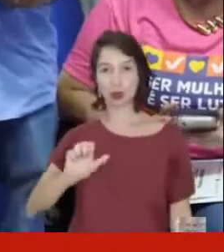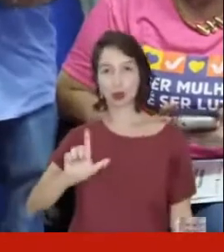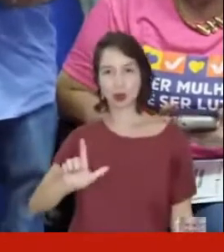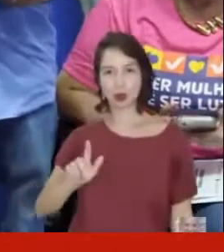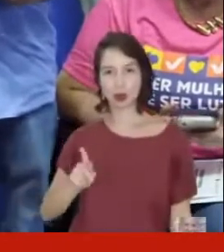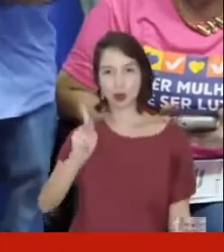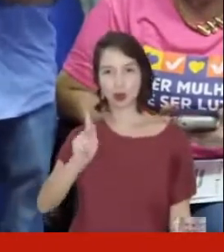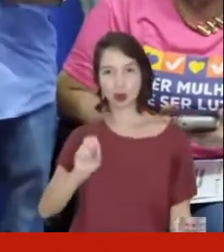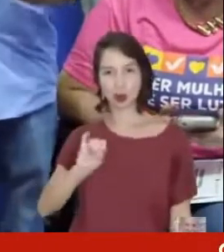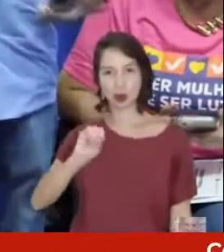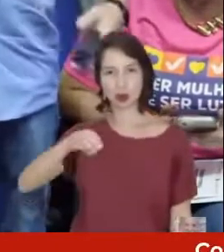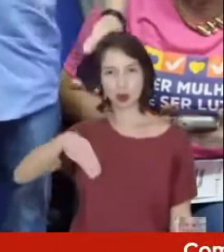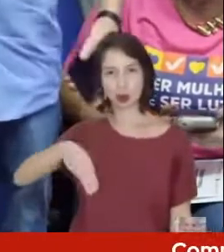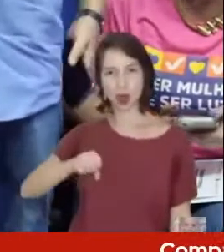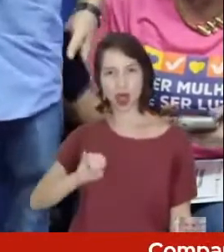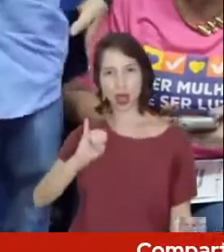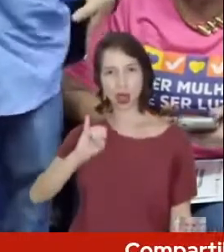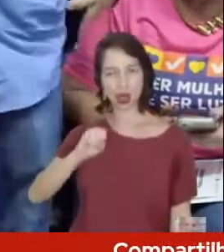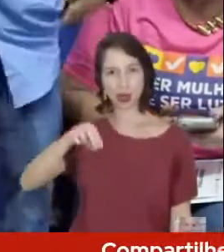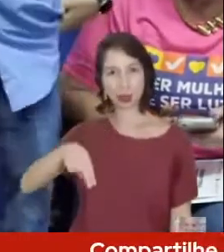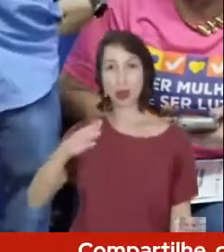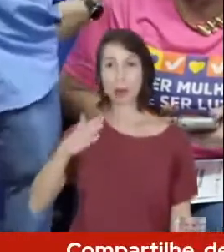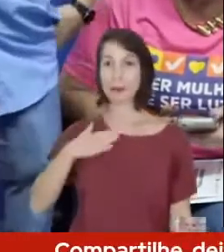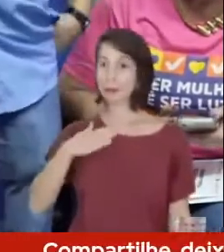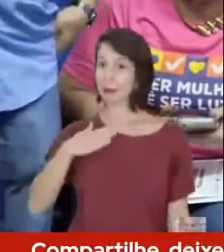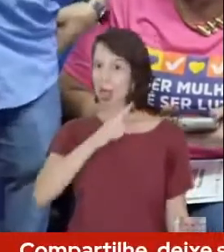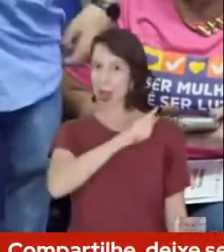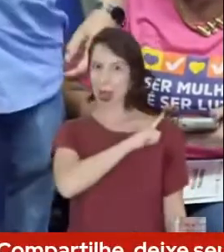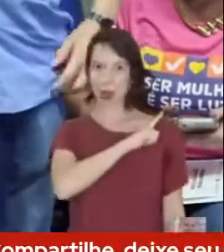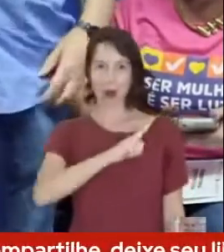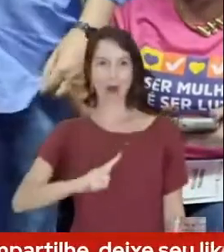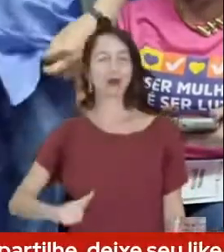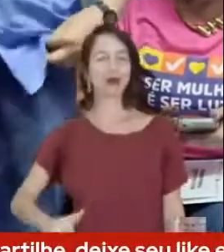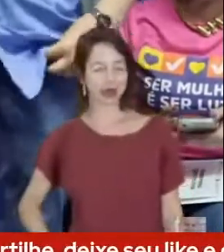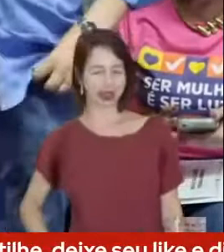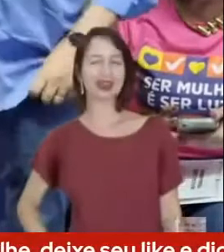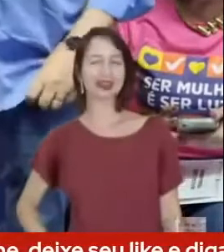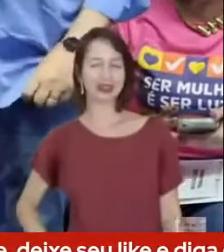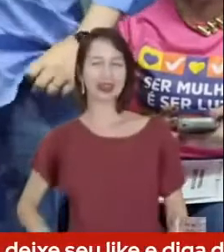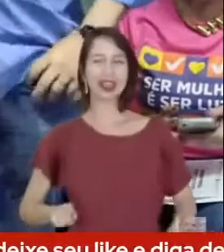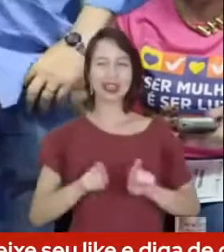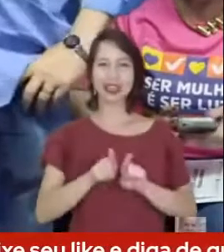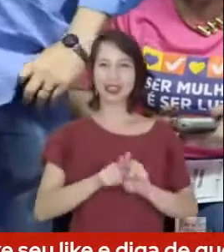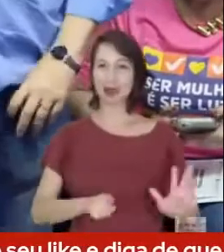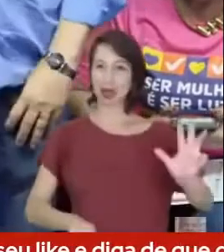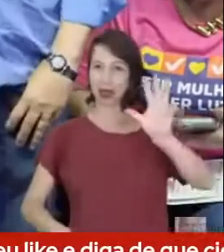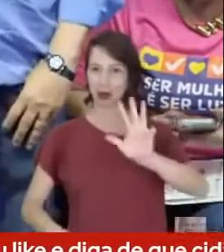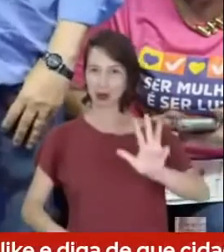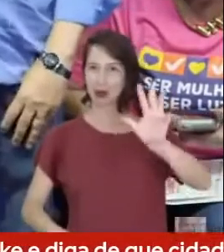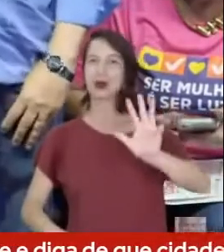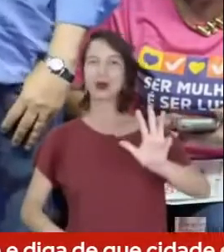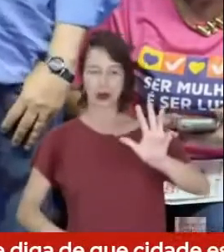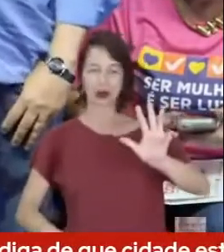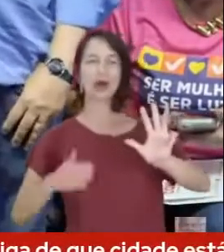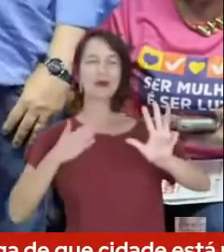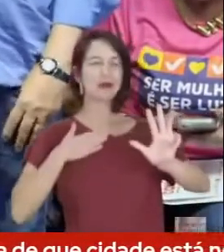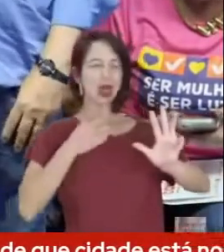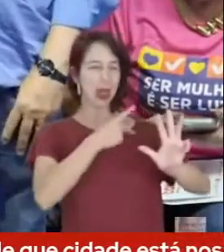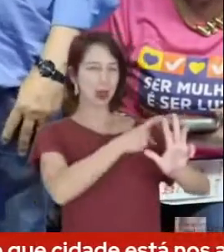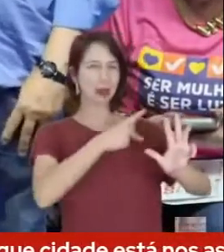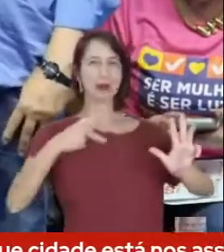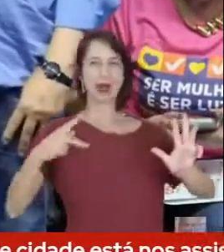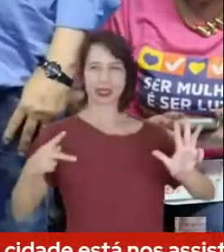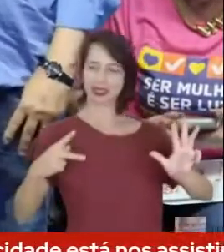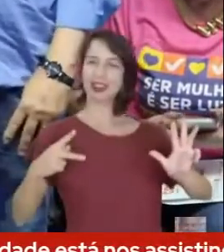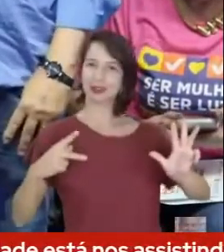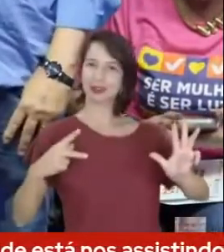e sempre foi o meu presidente, essa dupla vai fazer muito sucesso. Eu não tenho a menor dúvida. Agora tem